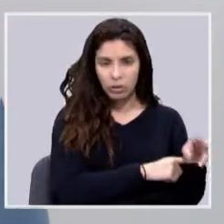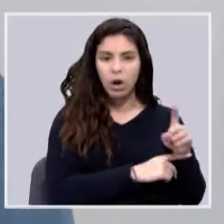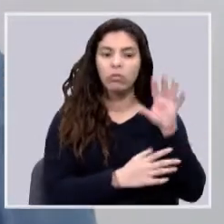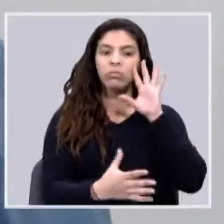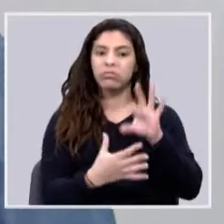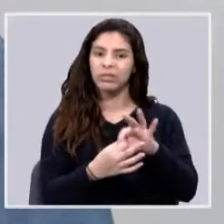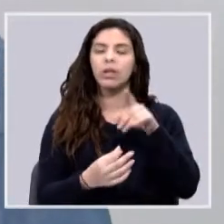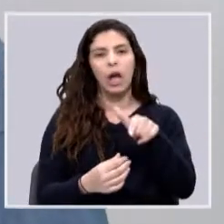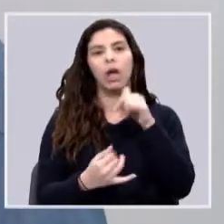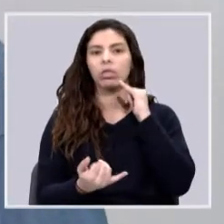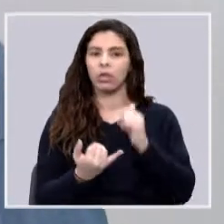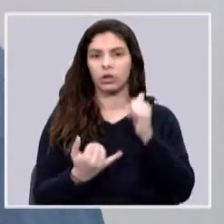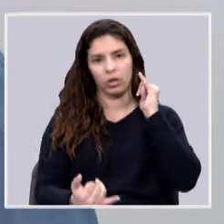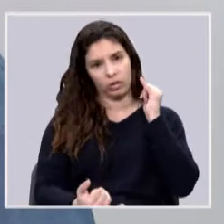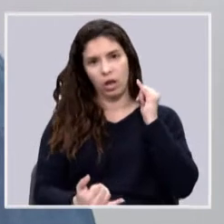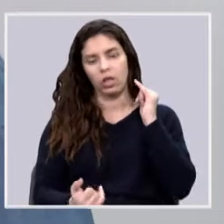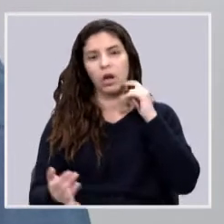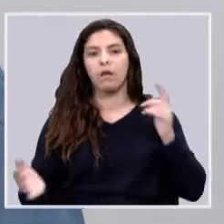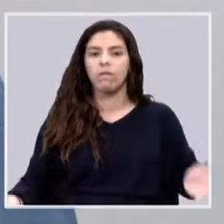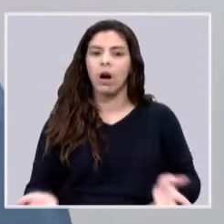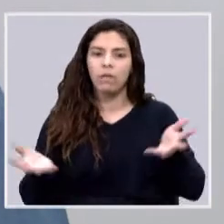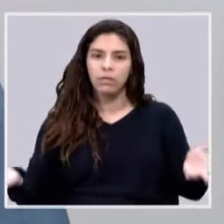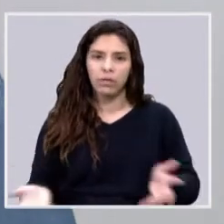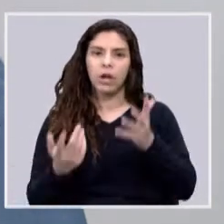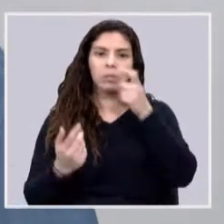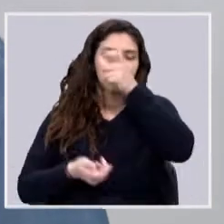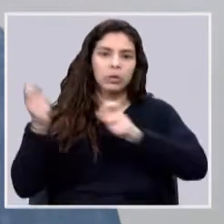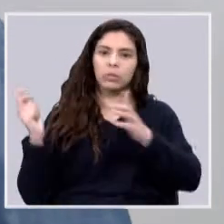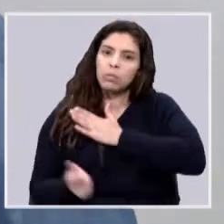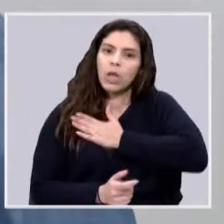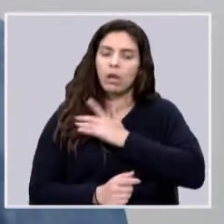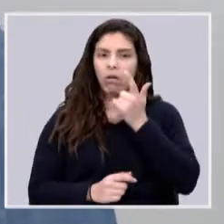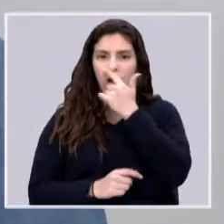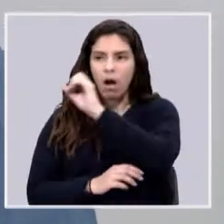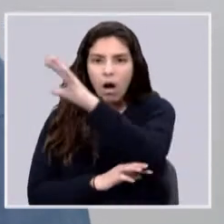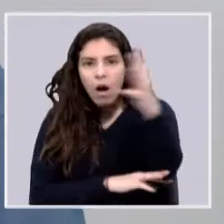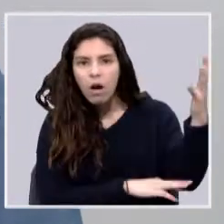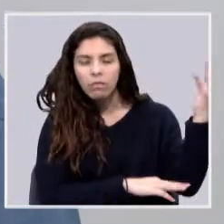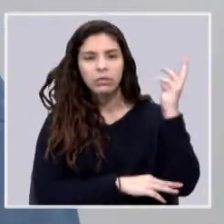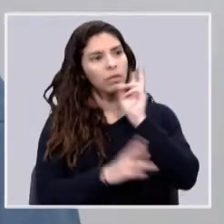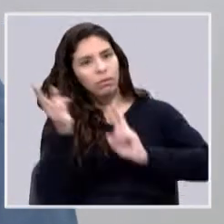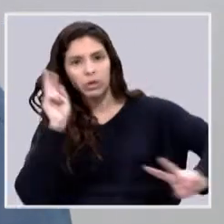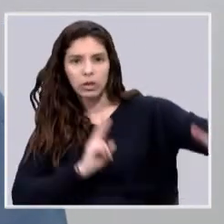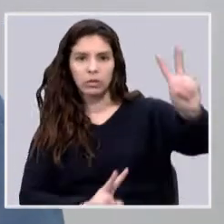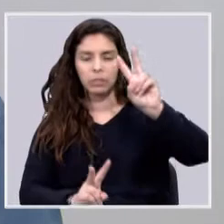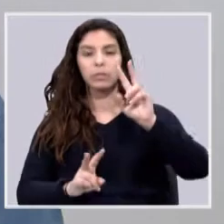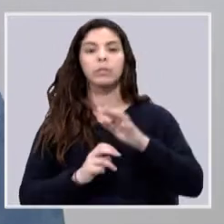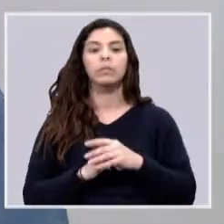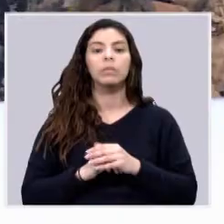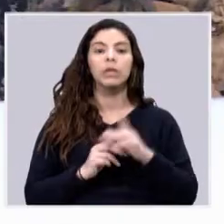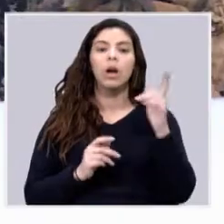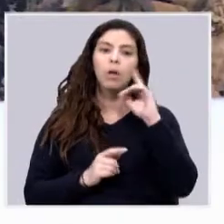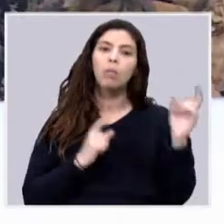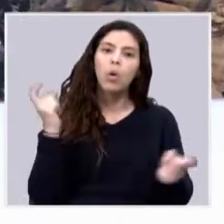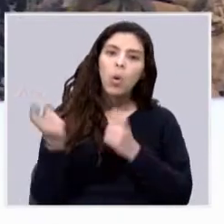um museu com sede digital que promove a cidadania paisagista e que, de alguma forma,